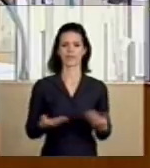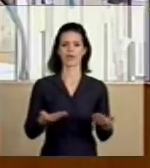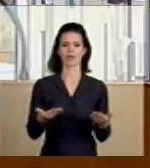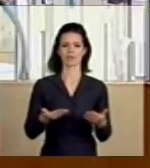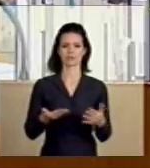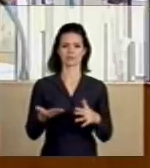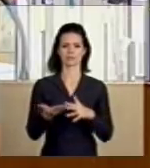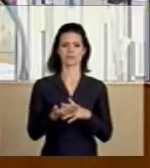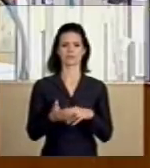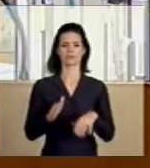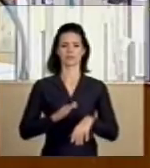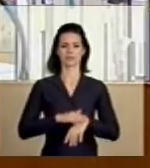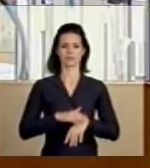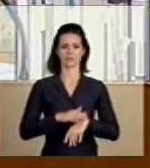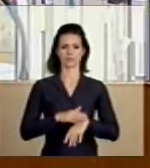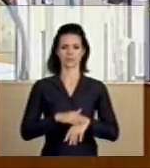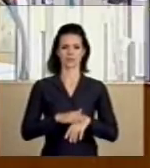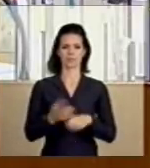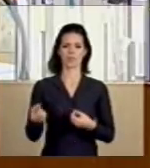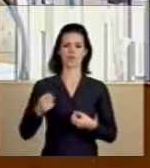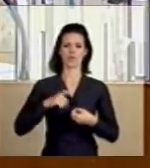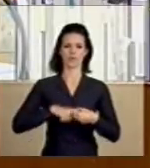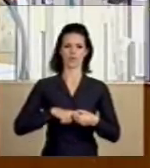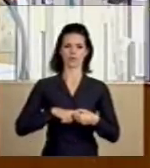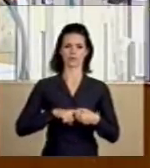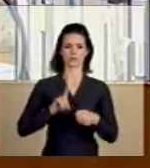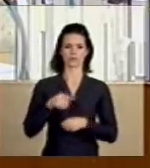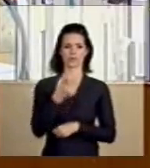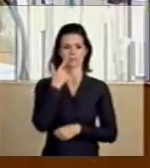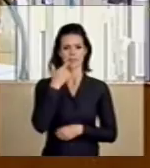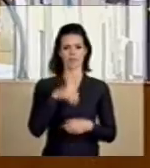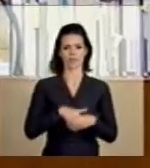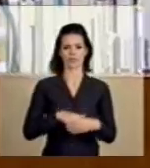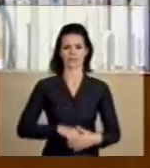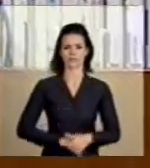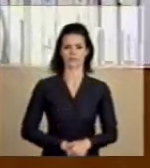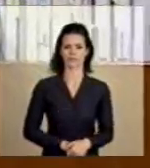pelo prazo regimental esta sessão. Voltamos, então, para colher os votos. Isso.